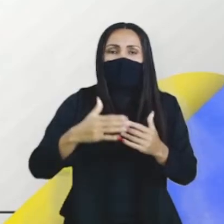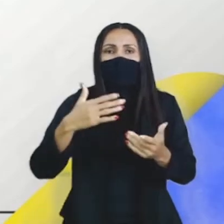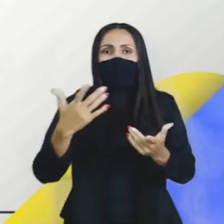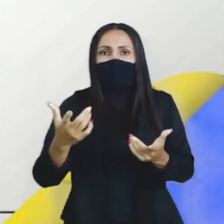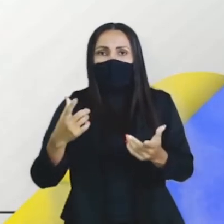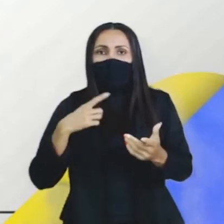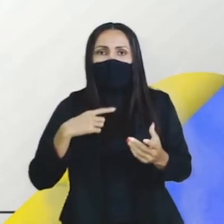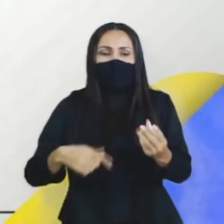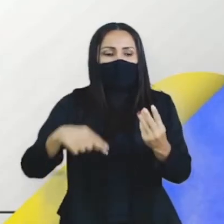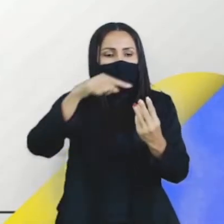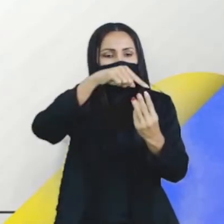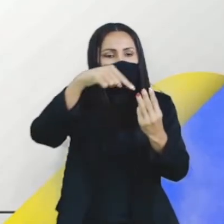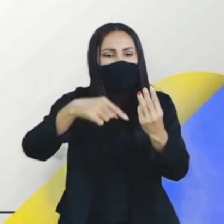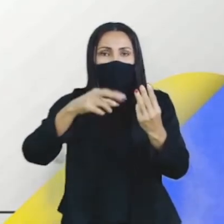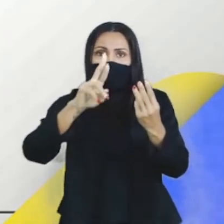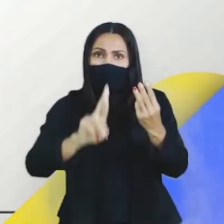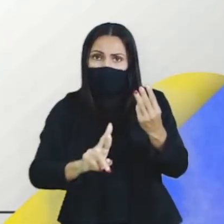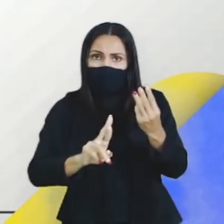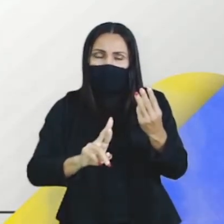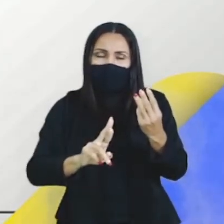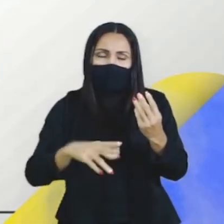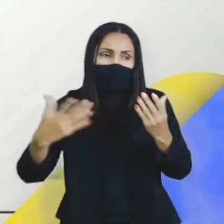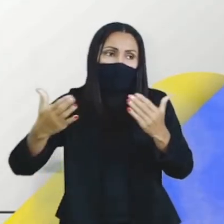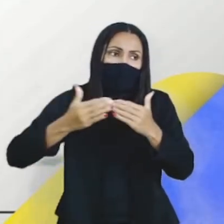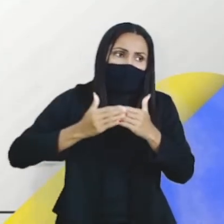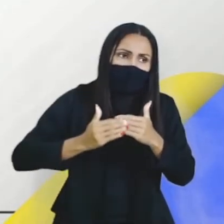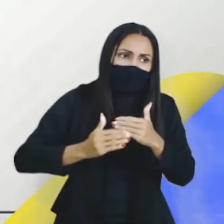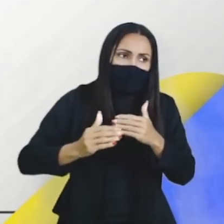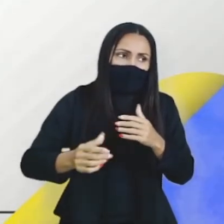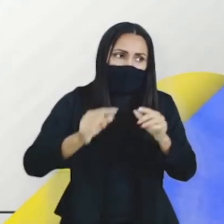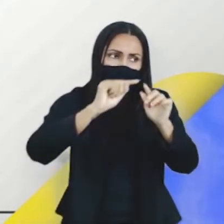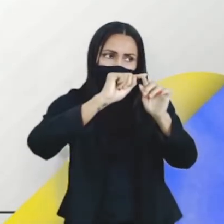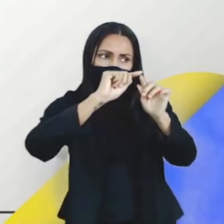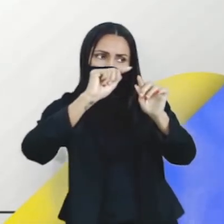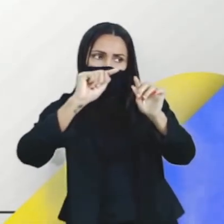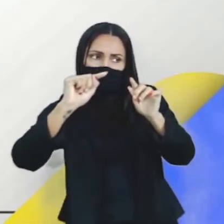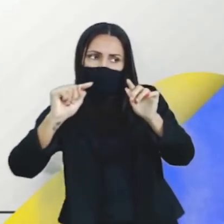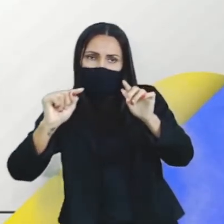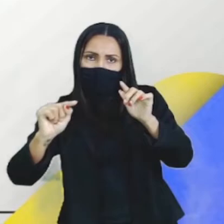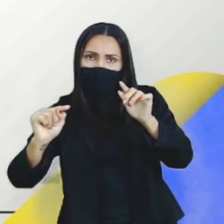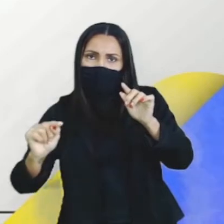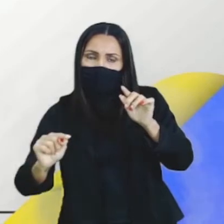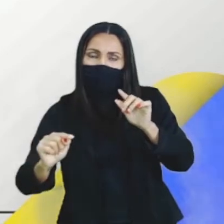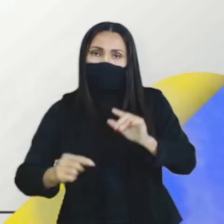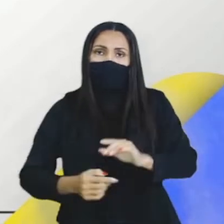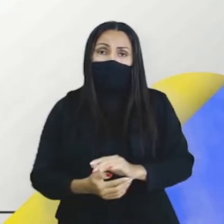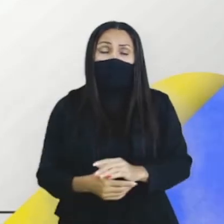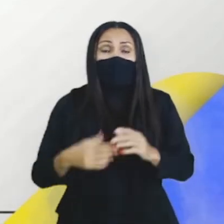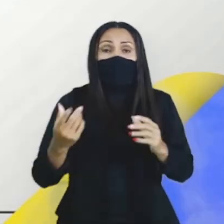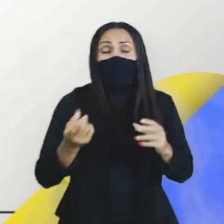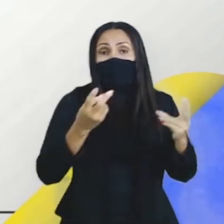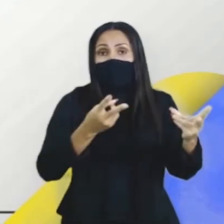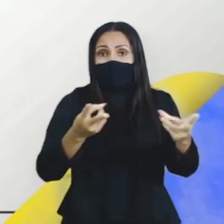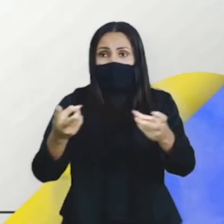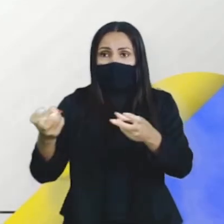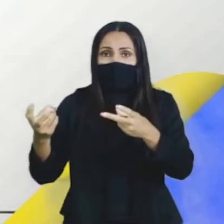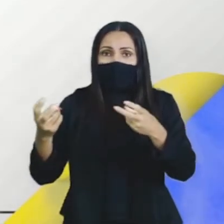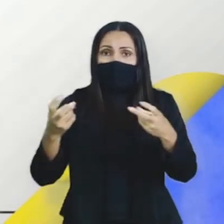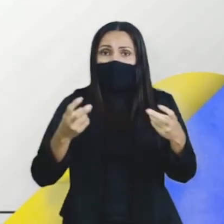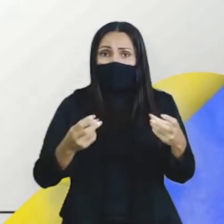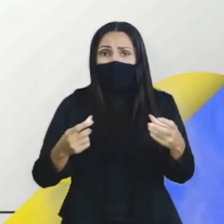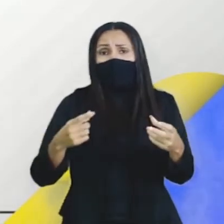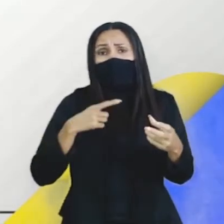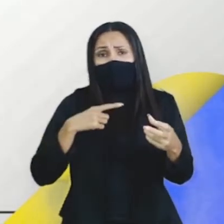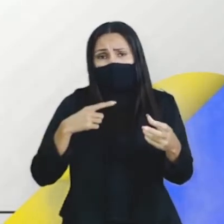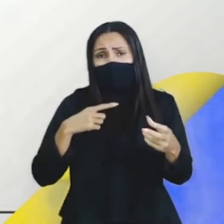traçar 3 raios, partindo para a curva, né? Você vai perceber que os raios eles vão ter a